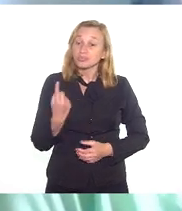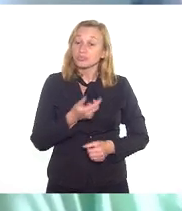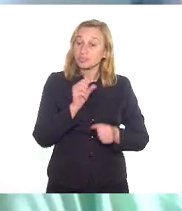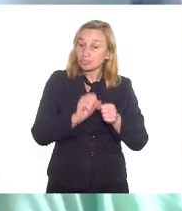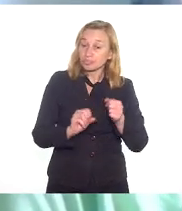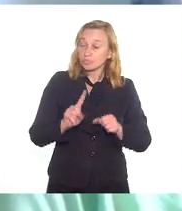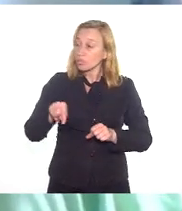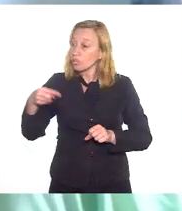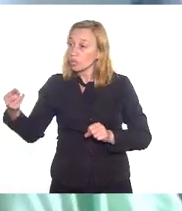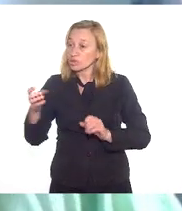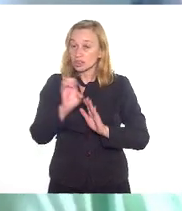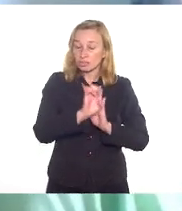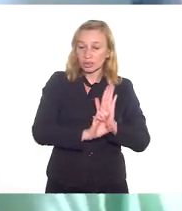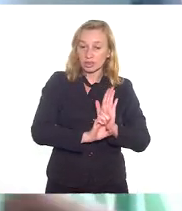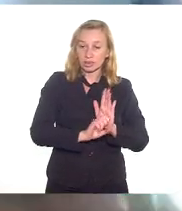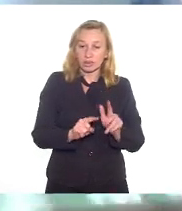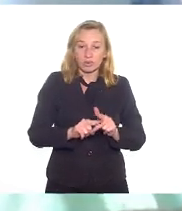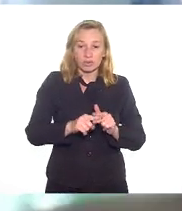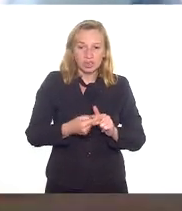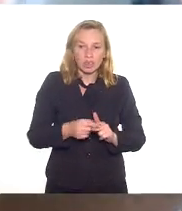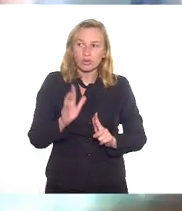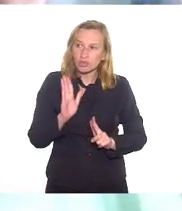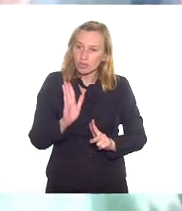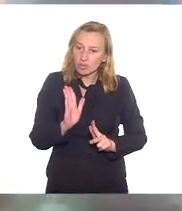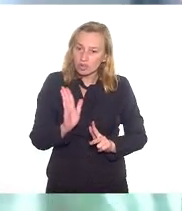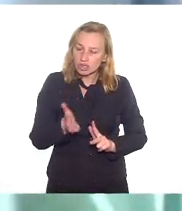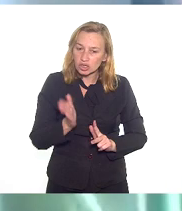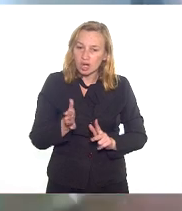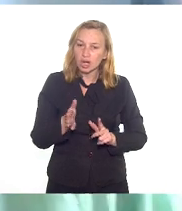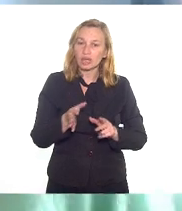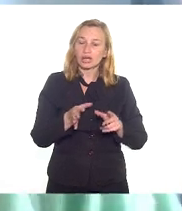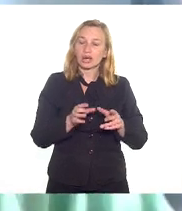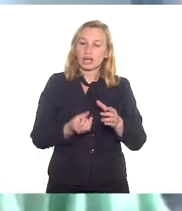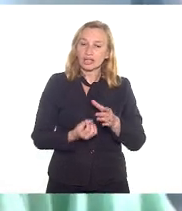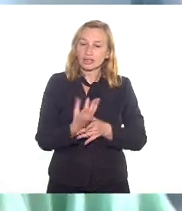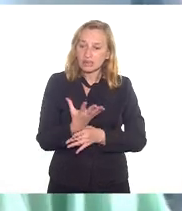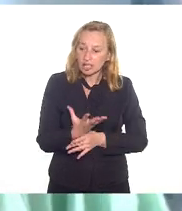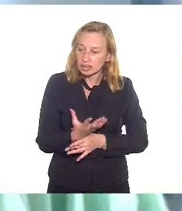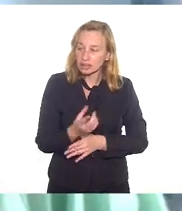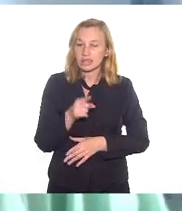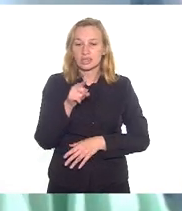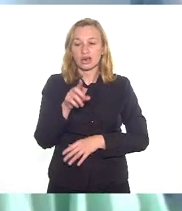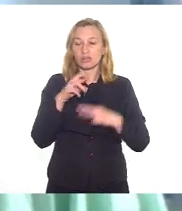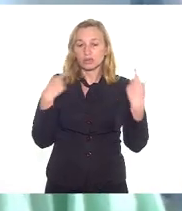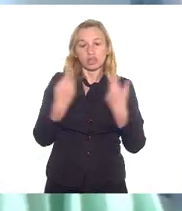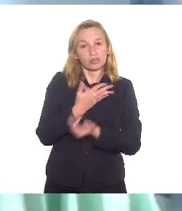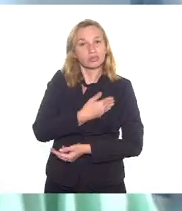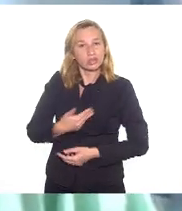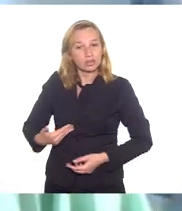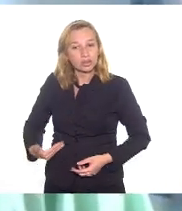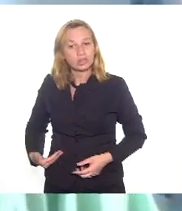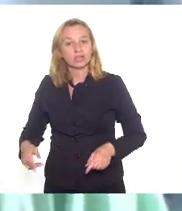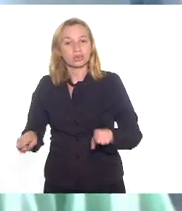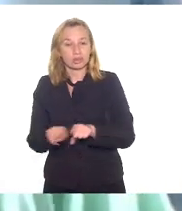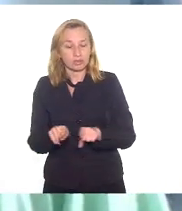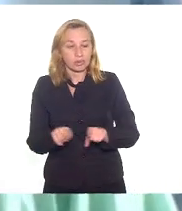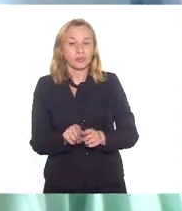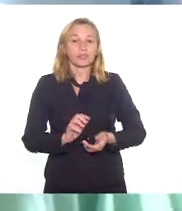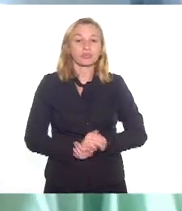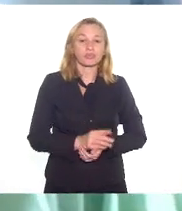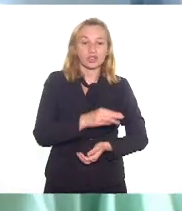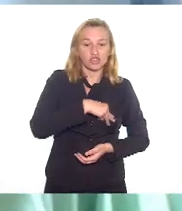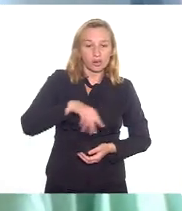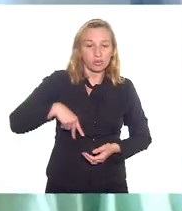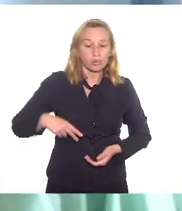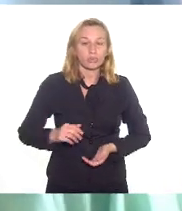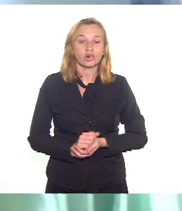uma outra emenda para ajustar o que foi definido nessa audiência também com o Ministério Público, o INEA, etc. Caso